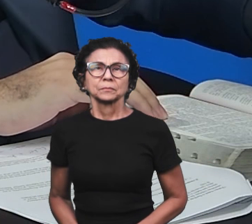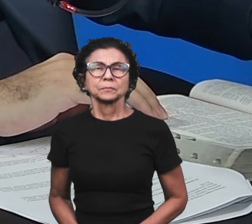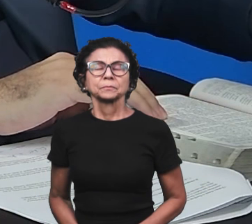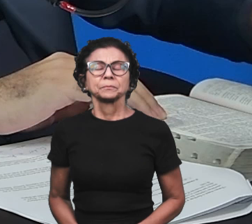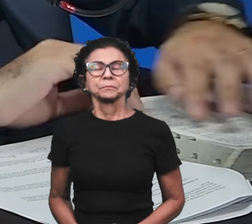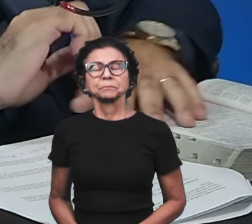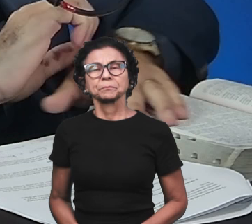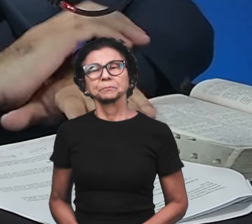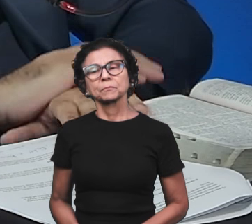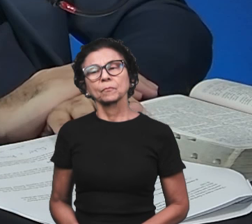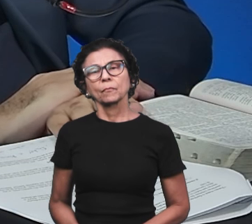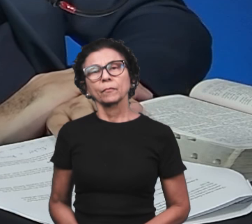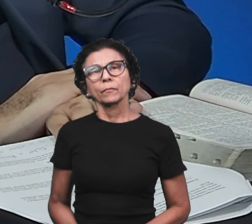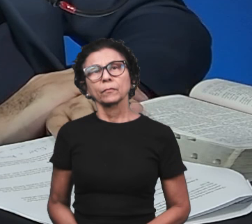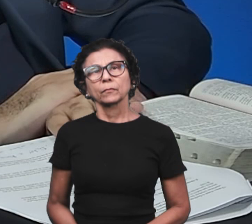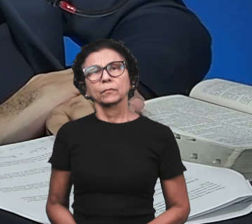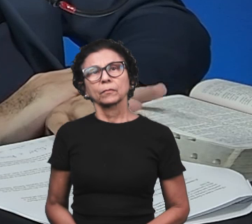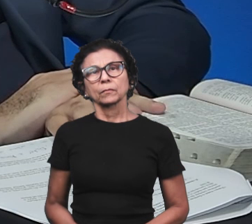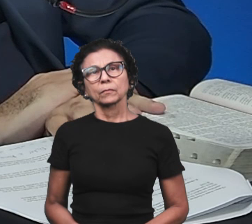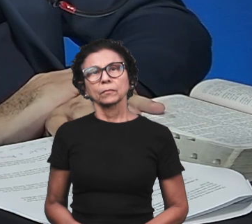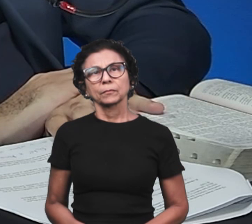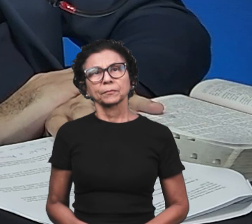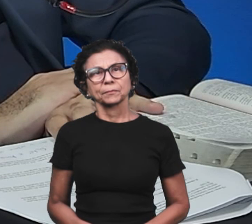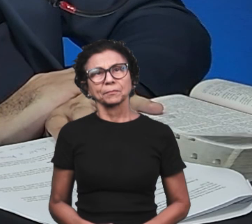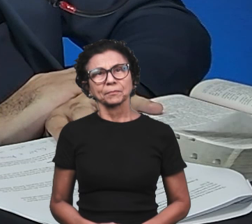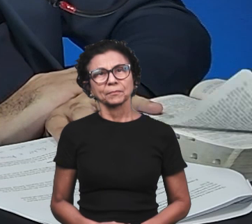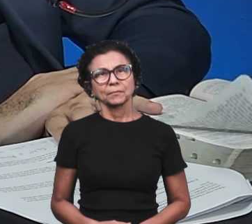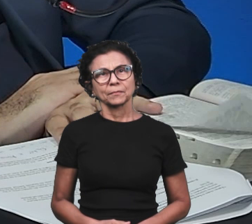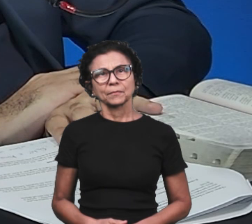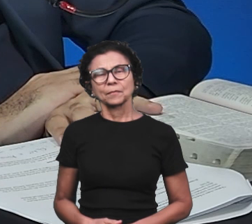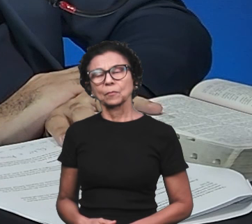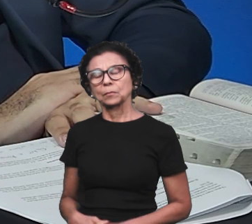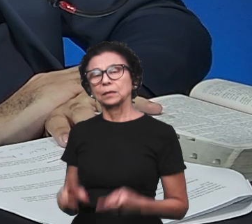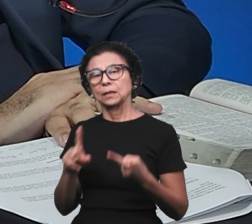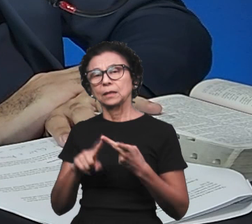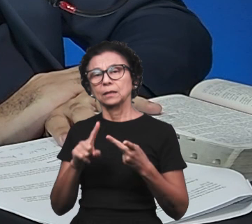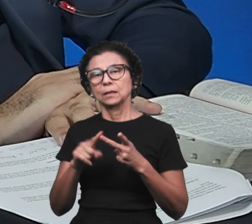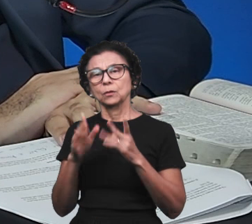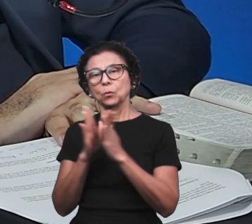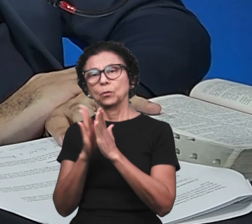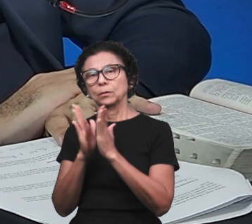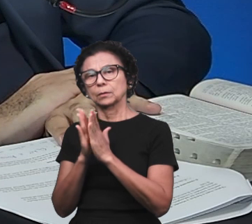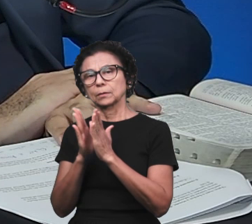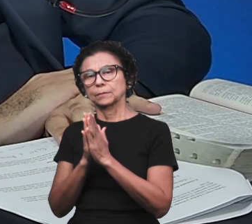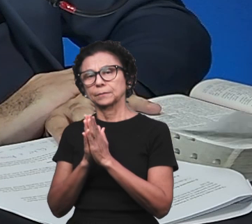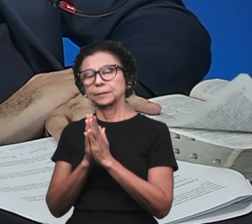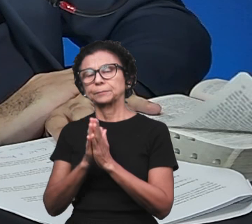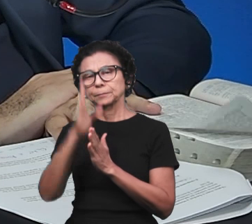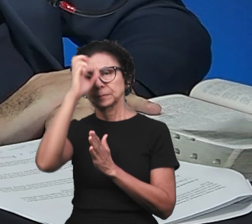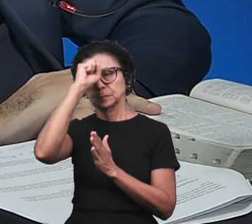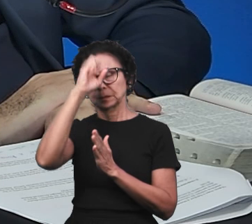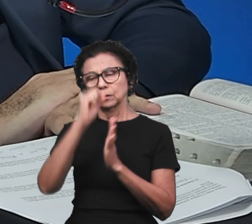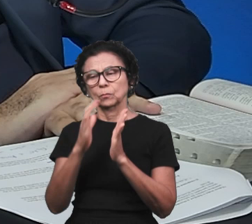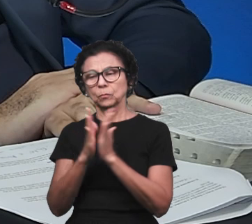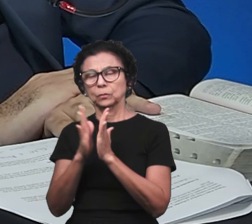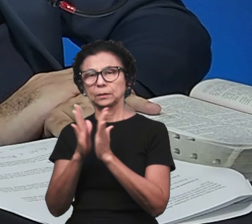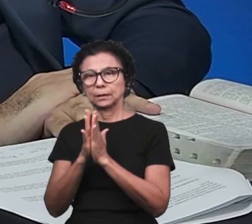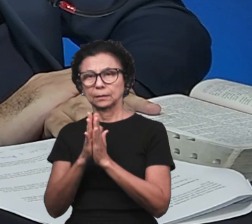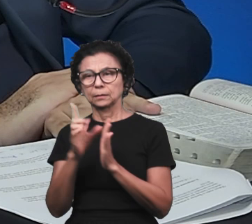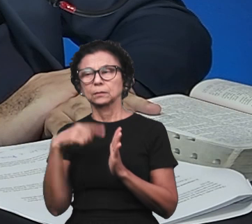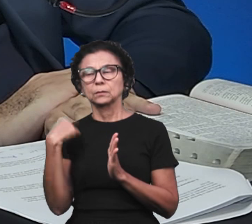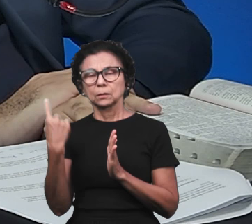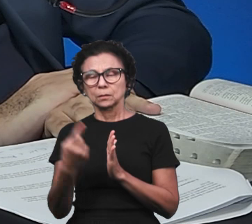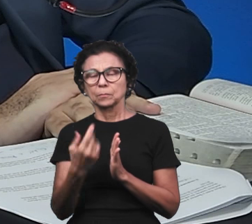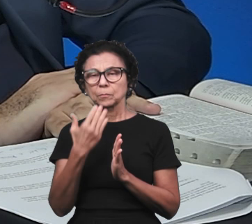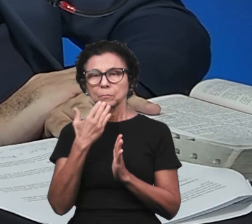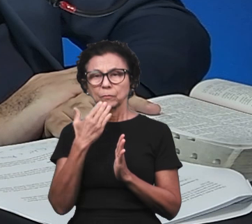morte de Moisés. E ele começou, já aprendeu o que era interceder. E nós temos que ter essa missão na nossa vida. Temos que interceder